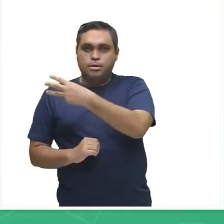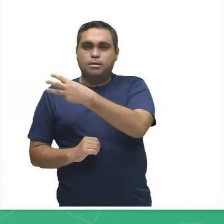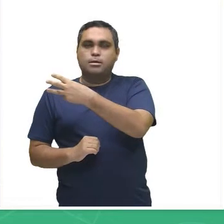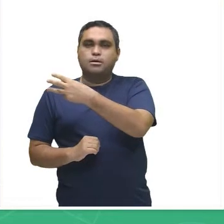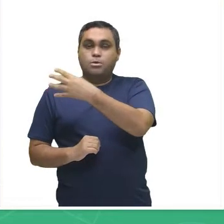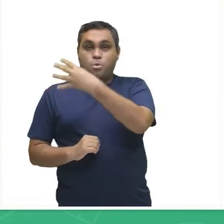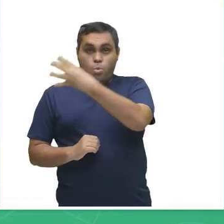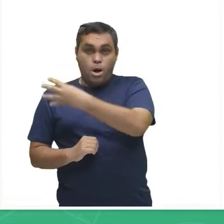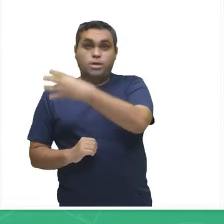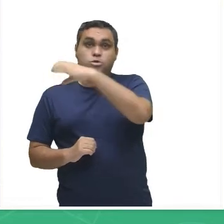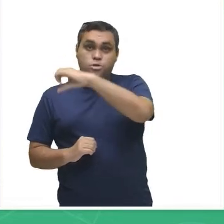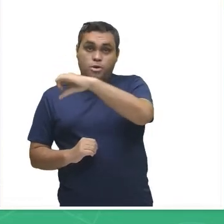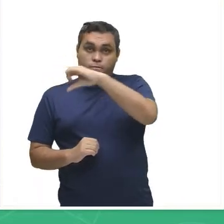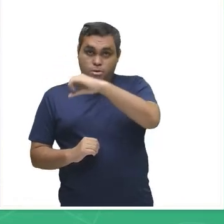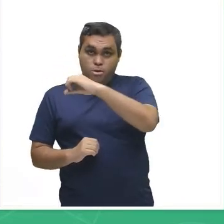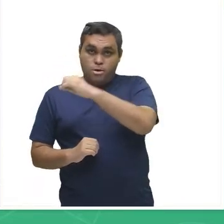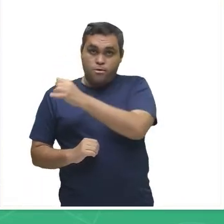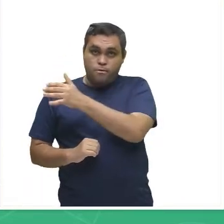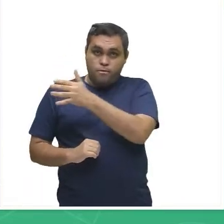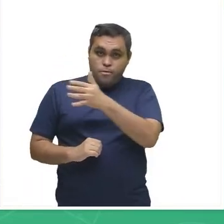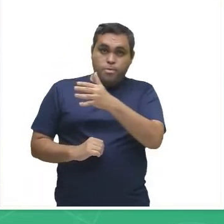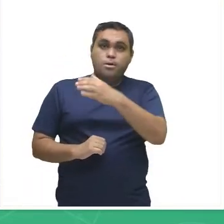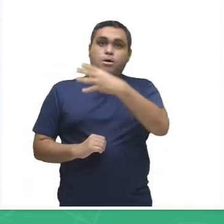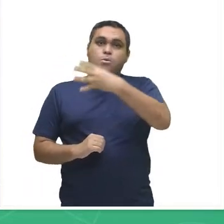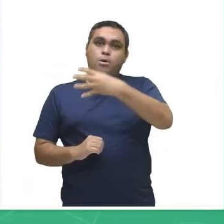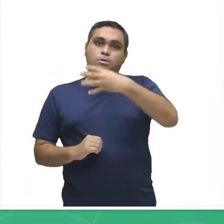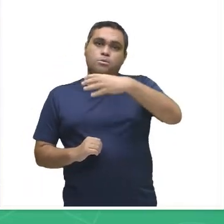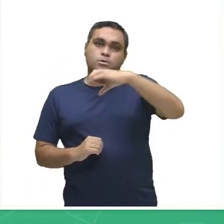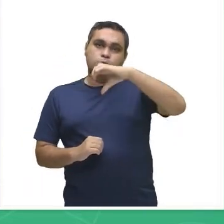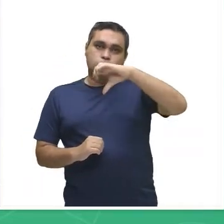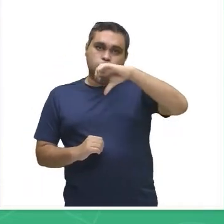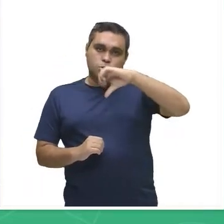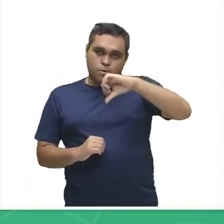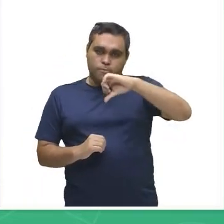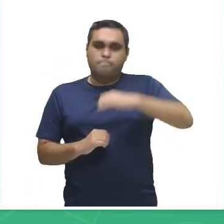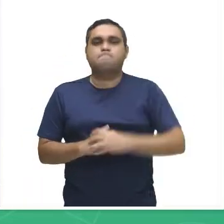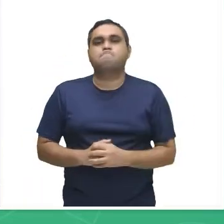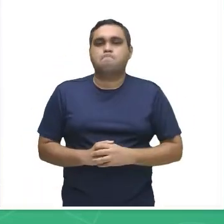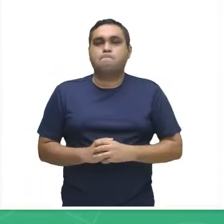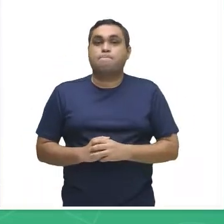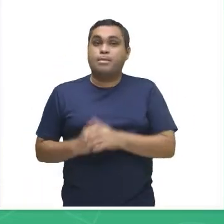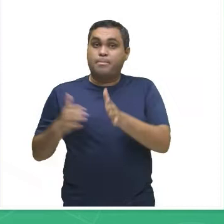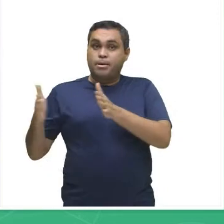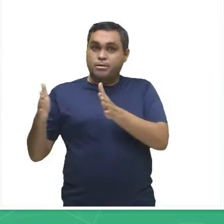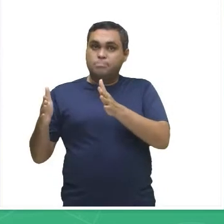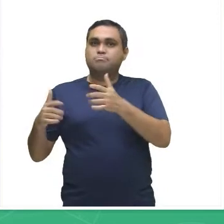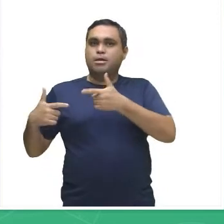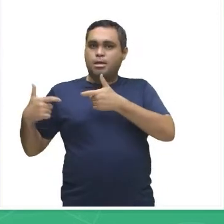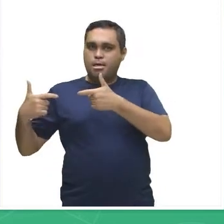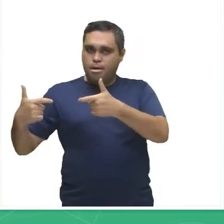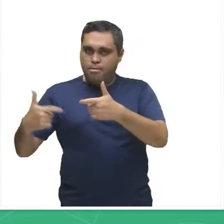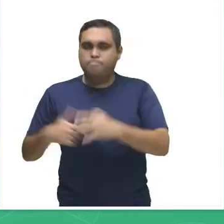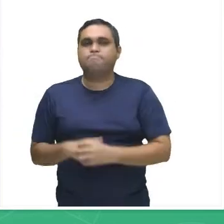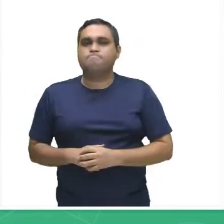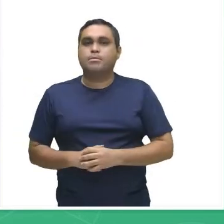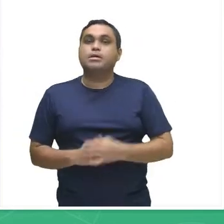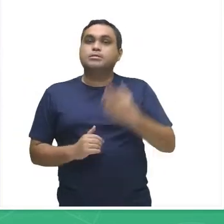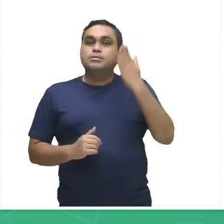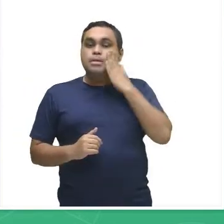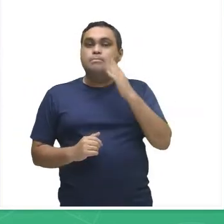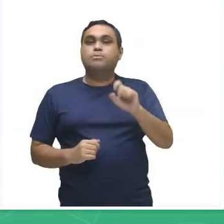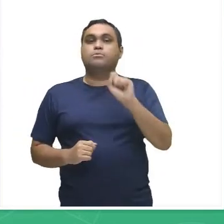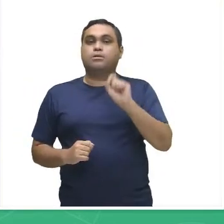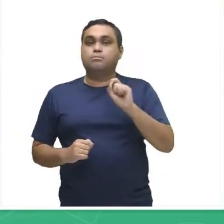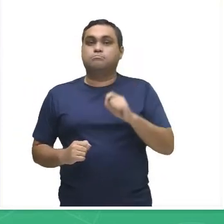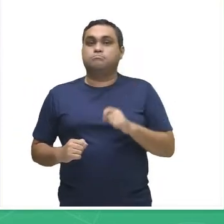do comércio marítimo no Mar Egeu. A grande verdade é que os persas, eles estavam querendo ali montar